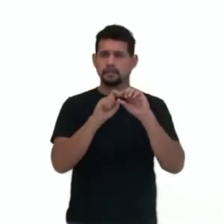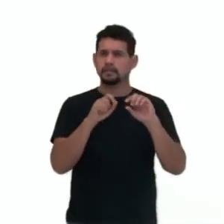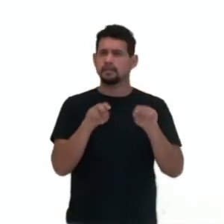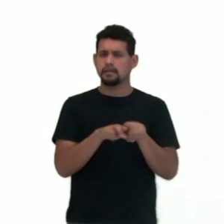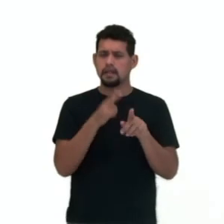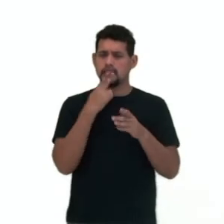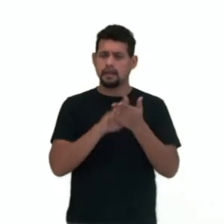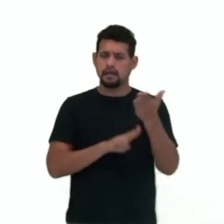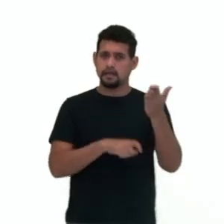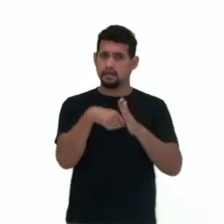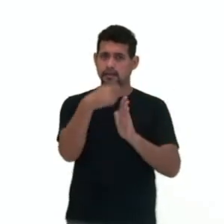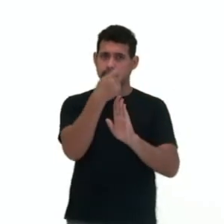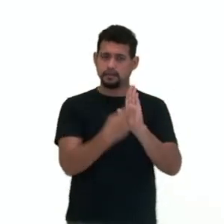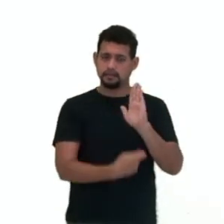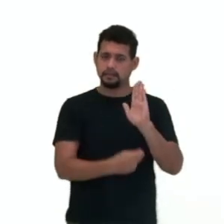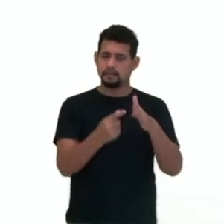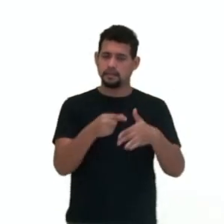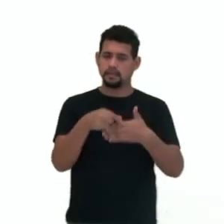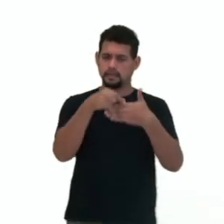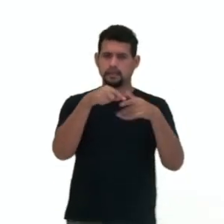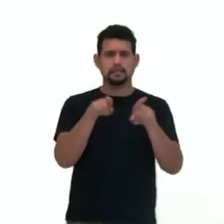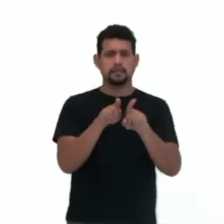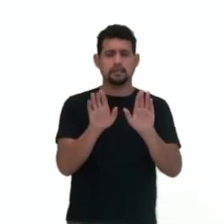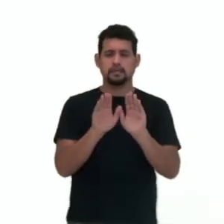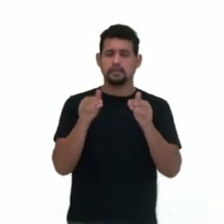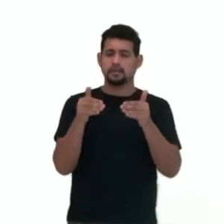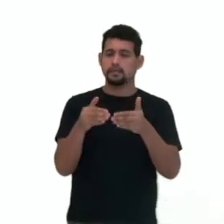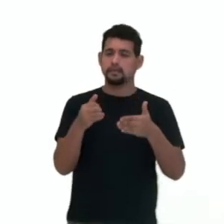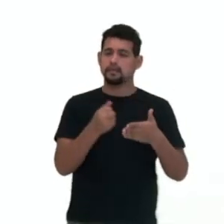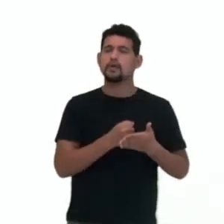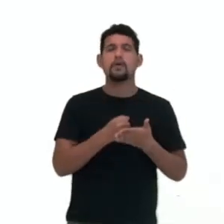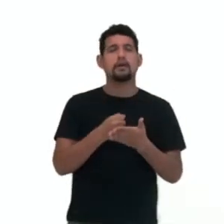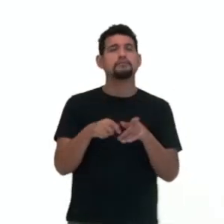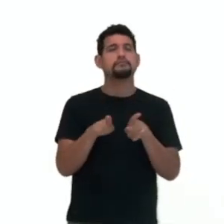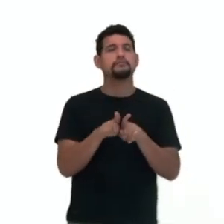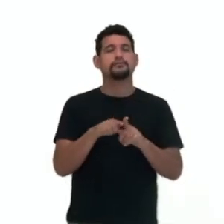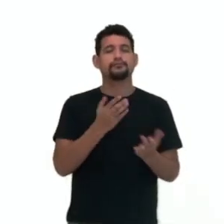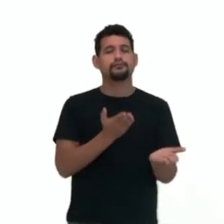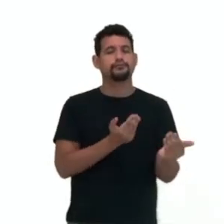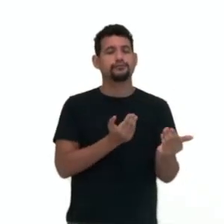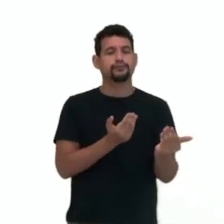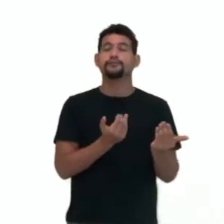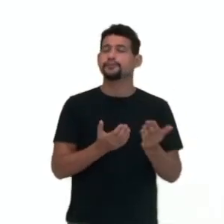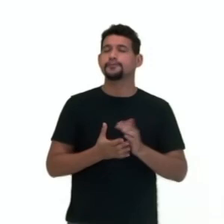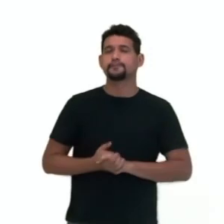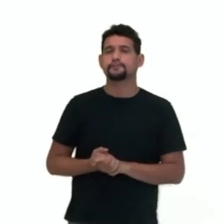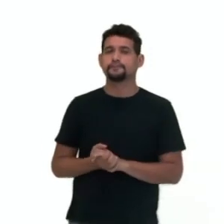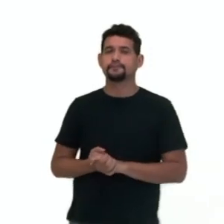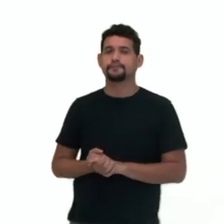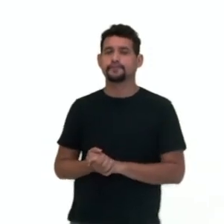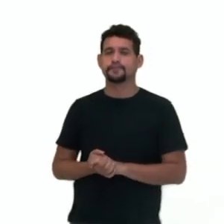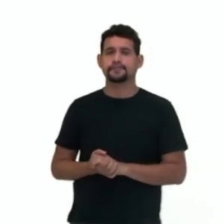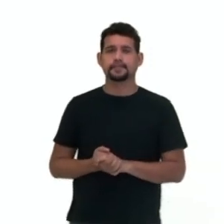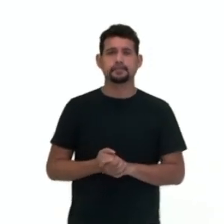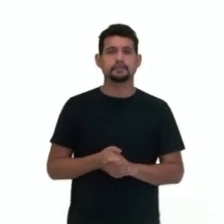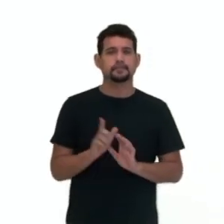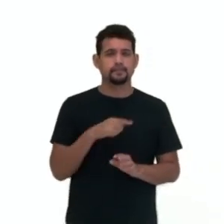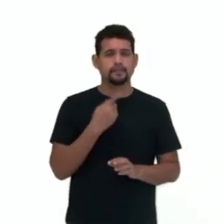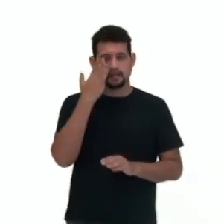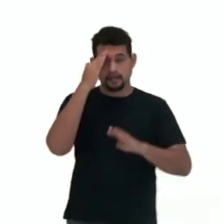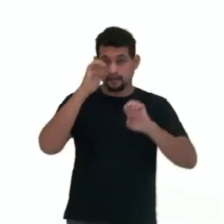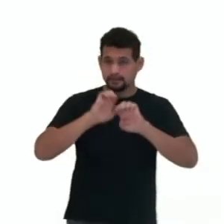Aberta, escrita pela liderança do Grupo de Coordenação Global da Juventude pelo Clima. Compreendemos